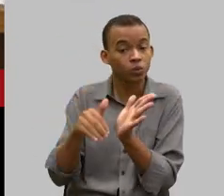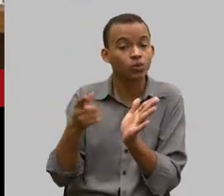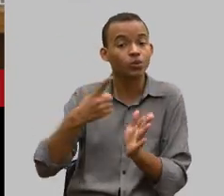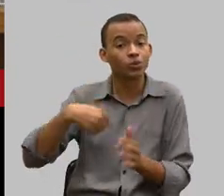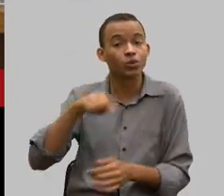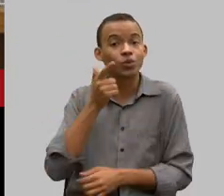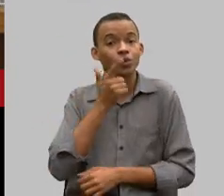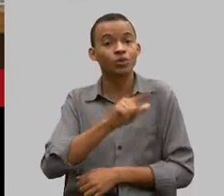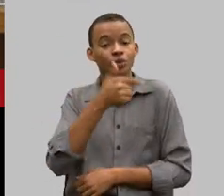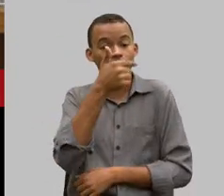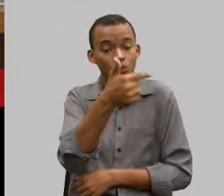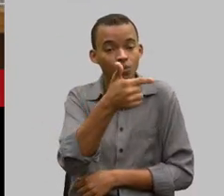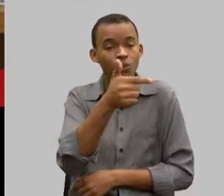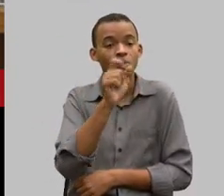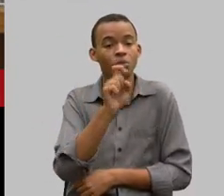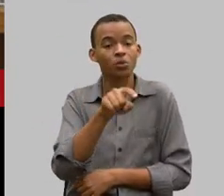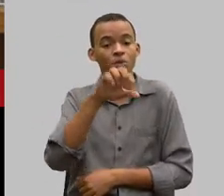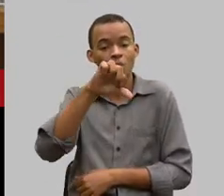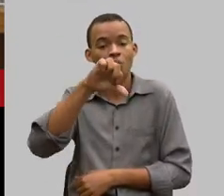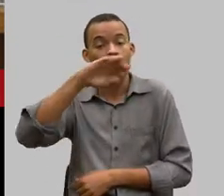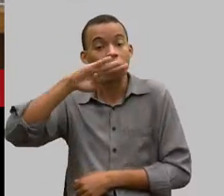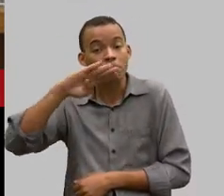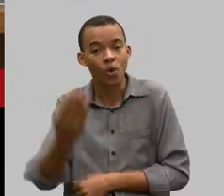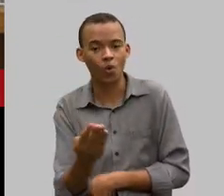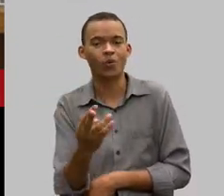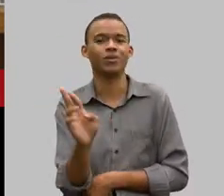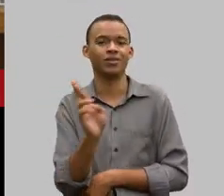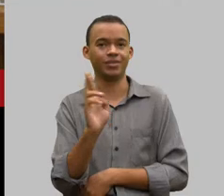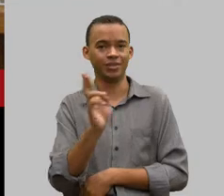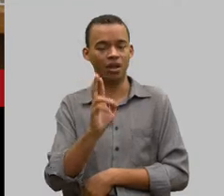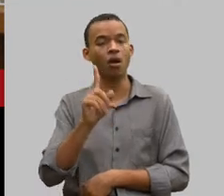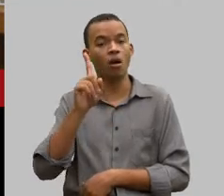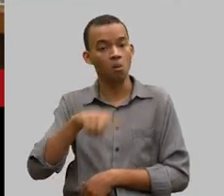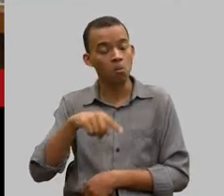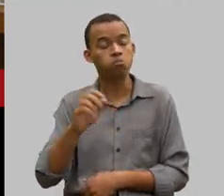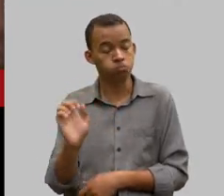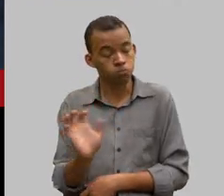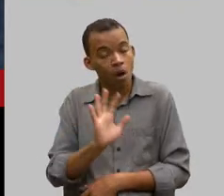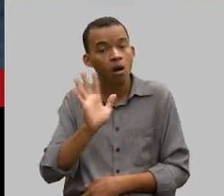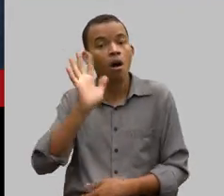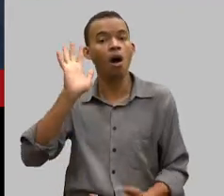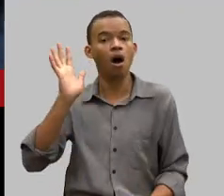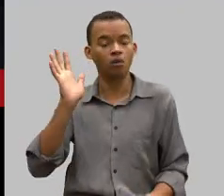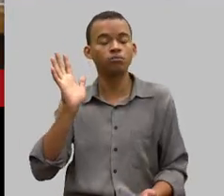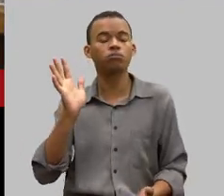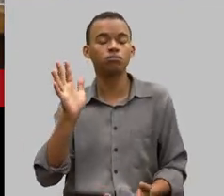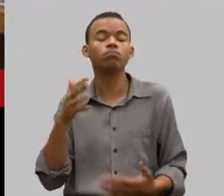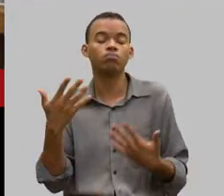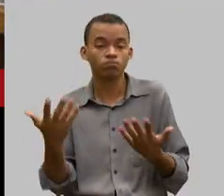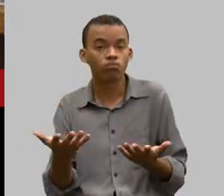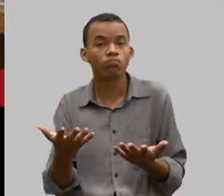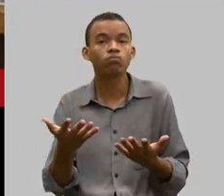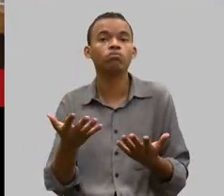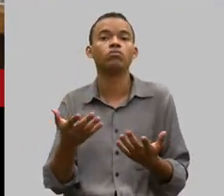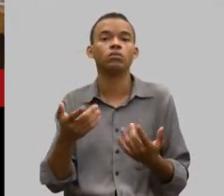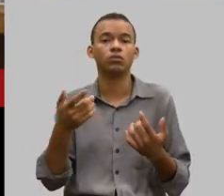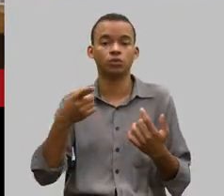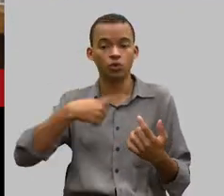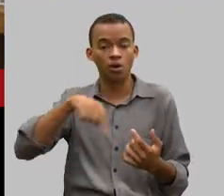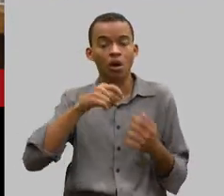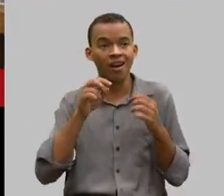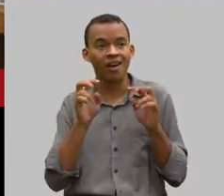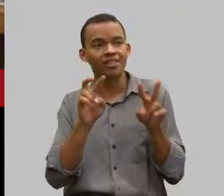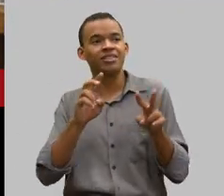2.9 bilhões deais é algo expressivo é algo que realmente eh nos enche de